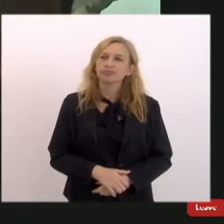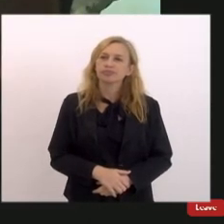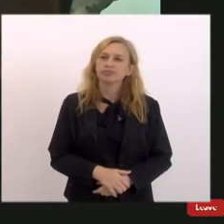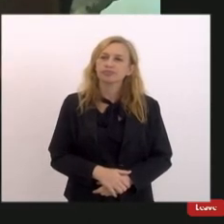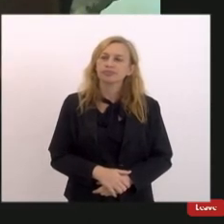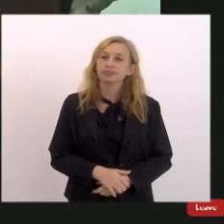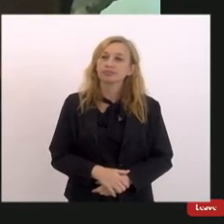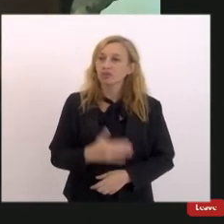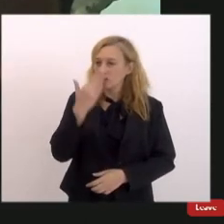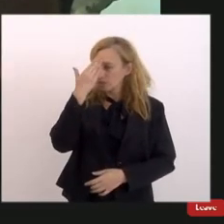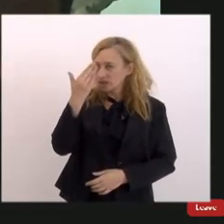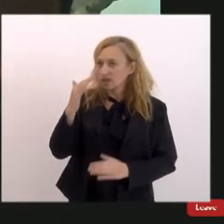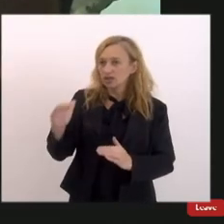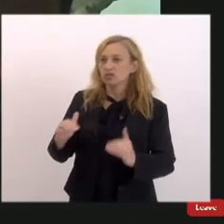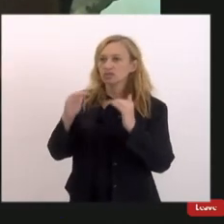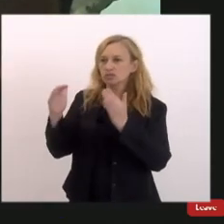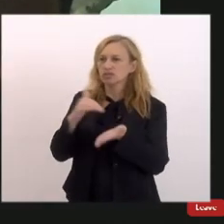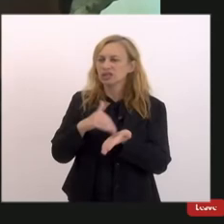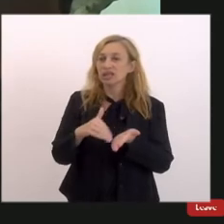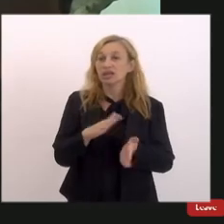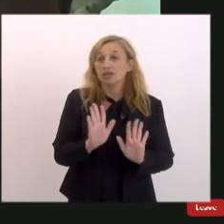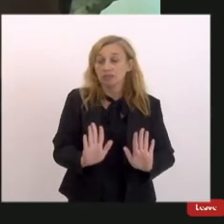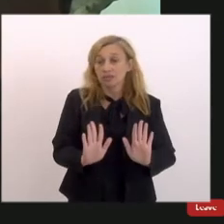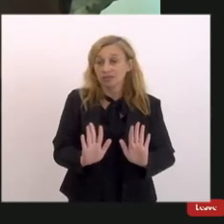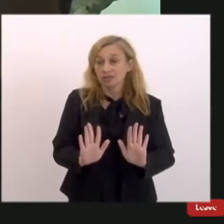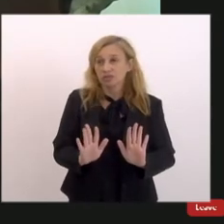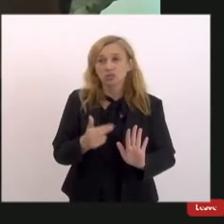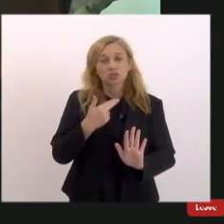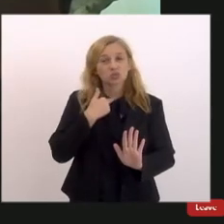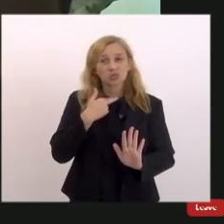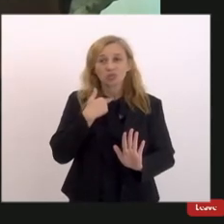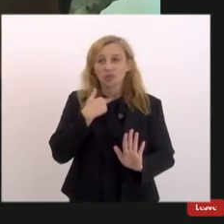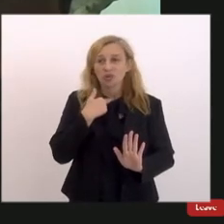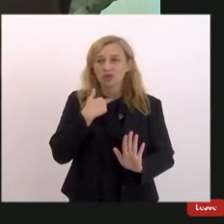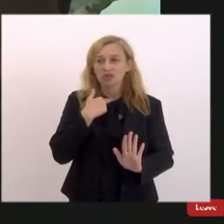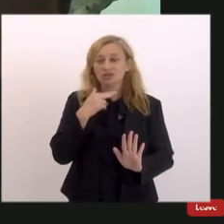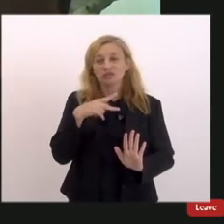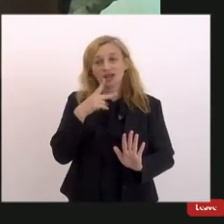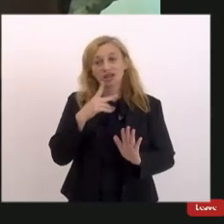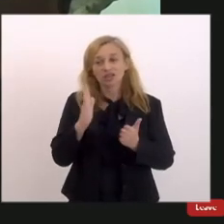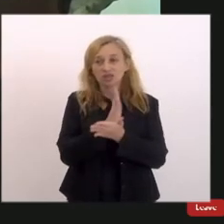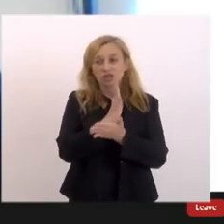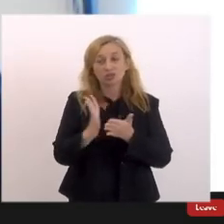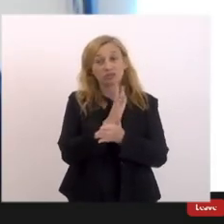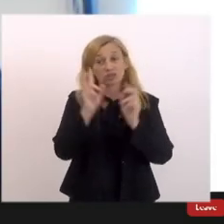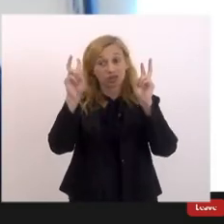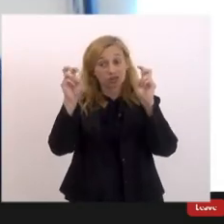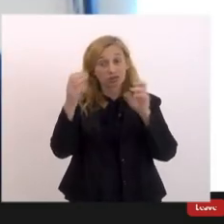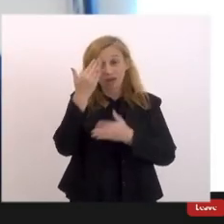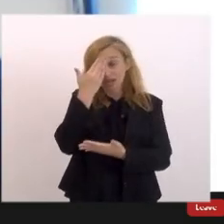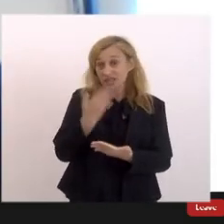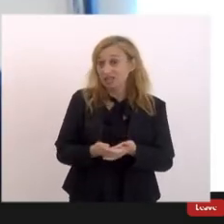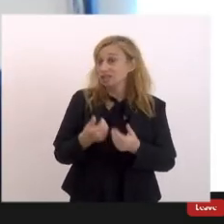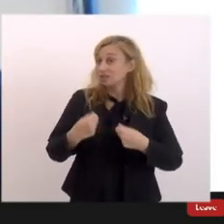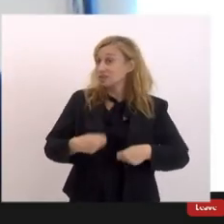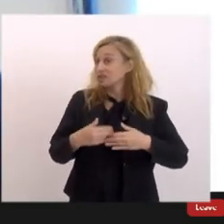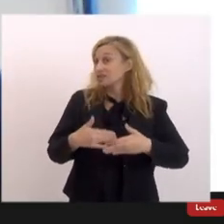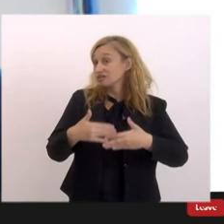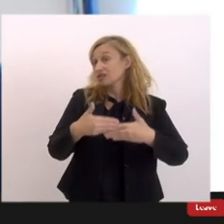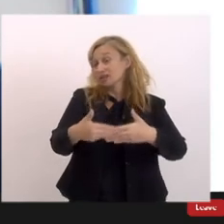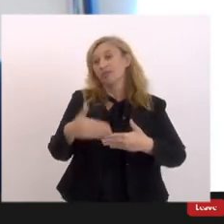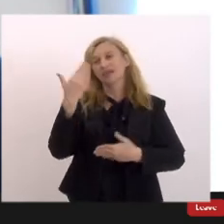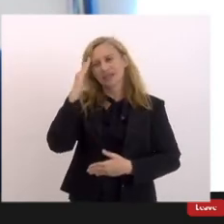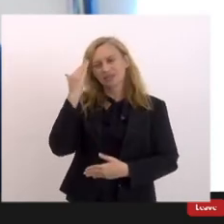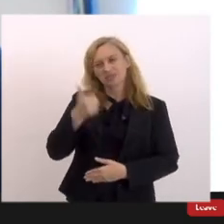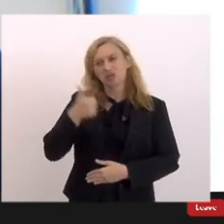Bom, agradeço, subsecretária, mas eu não posso não levantar algumas questões que eu acredito que a gente ainda precisa avançar para o entendimento,